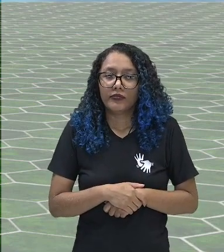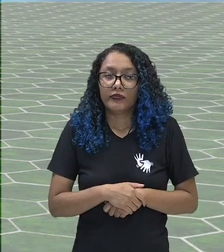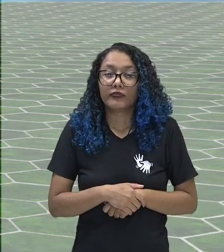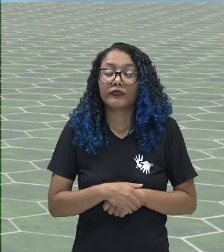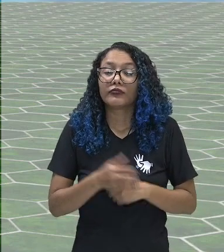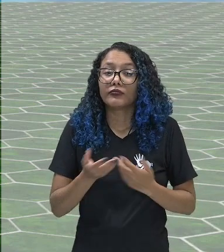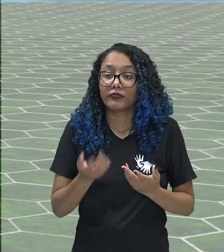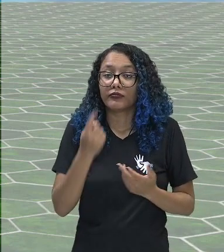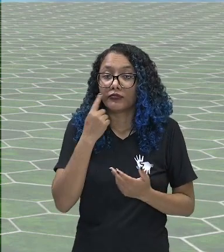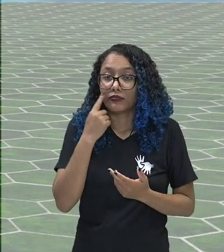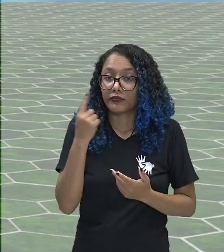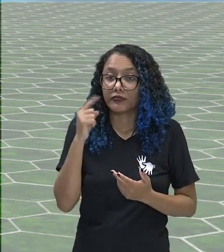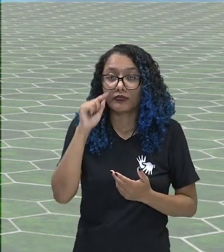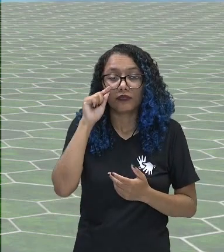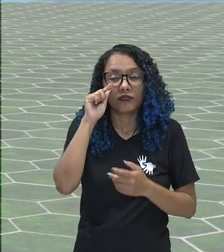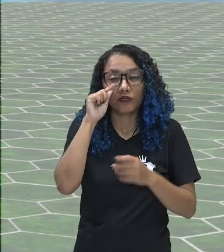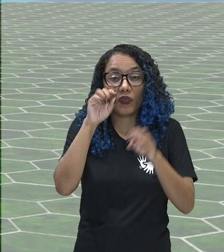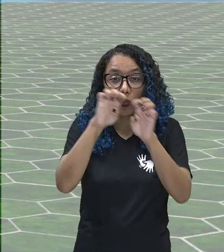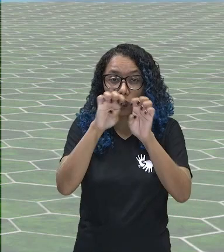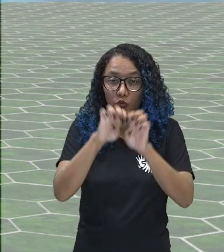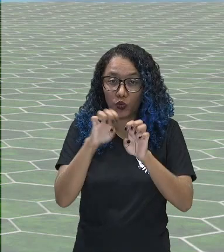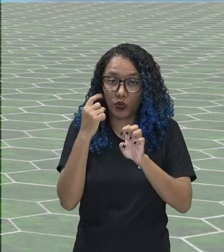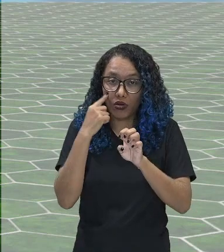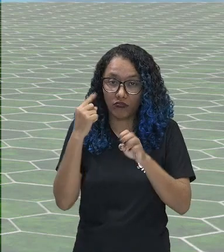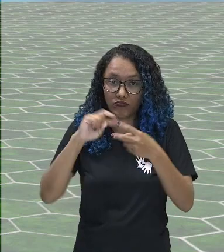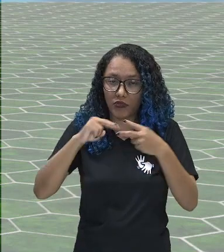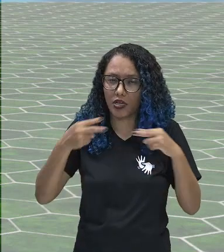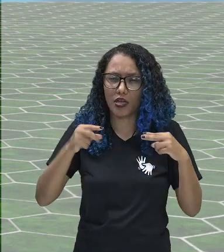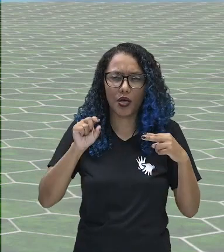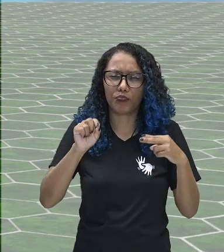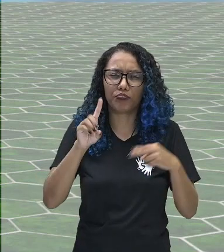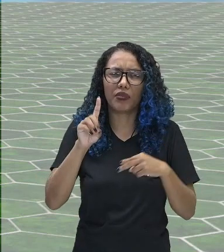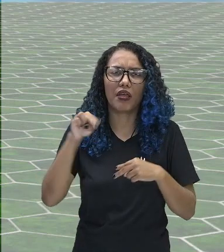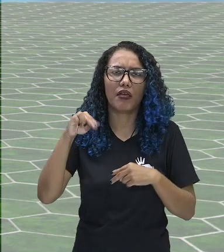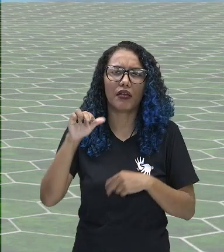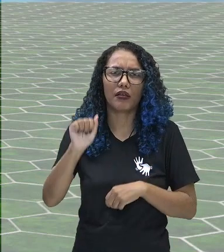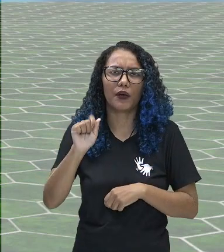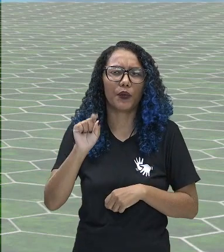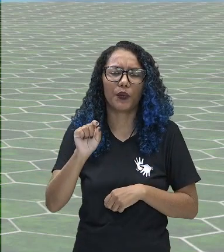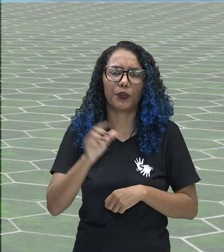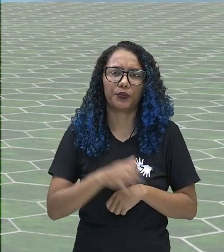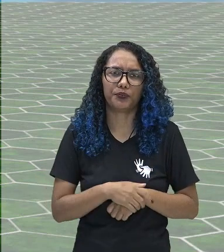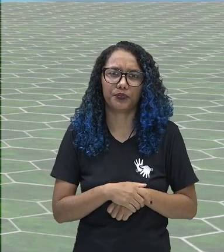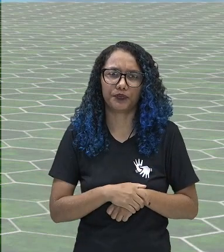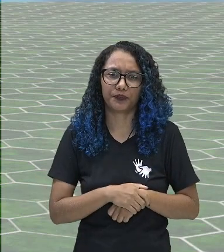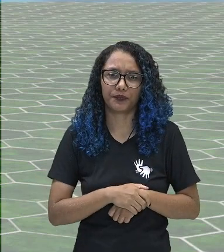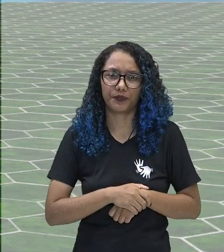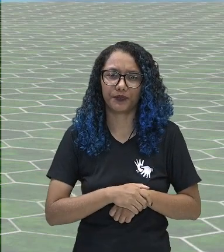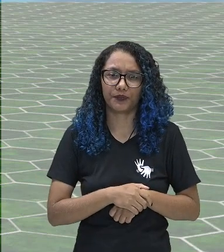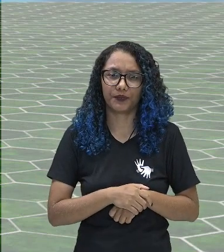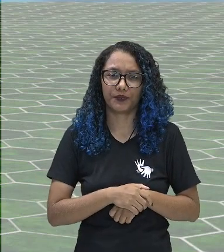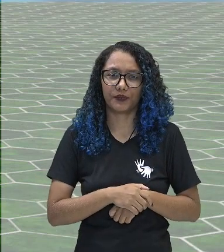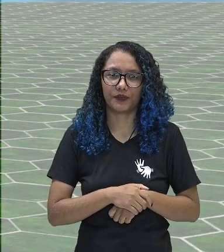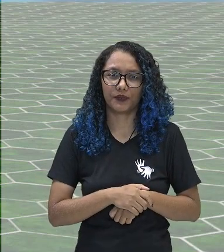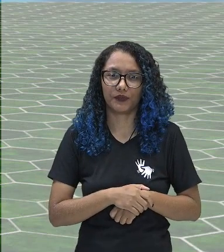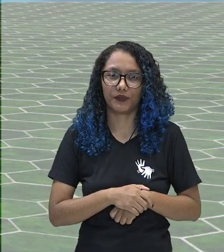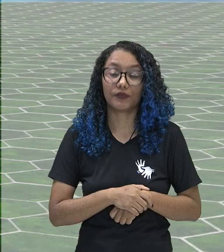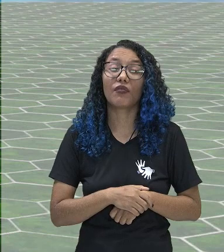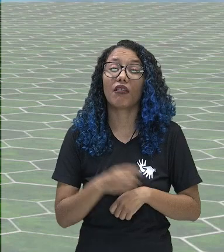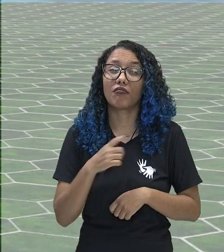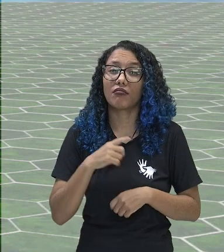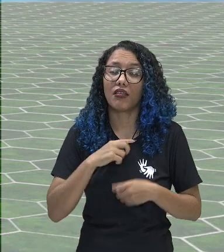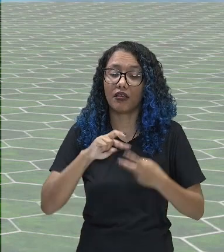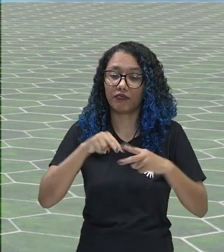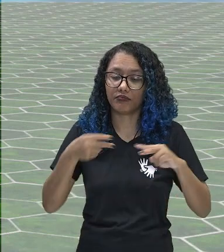né, no DNA que está aparecendo aqui, né, na imagem, elas contêm genes,